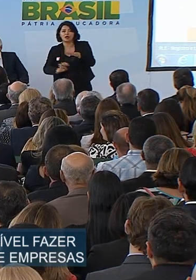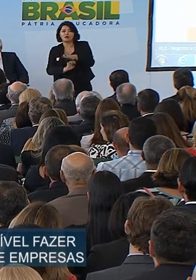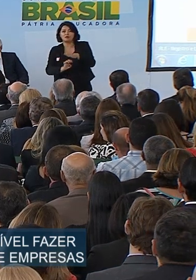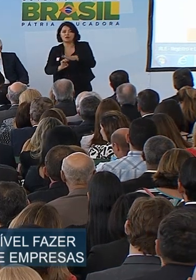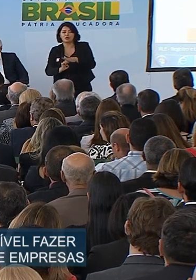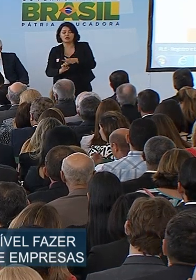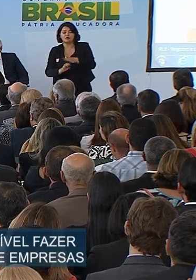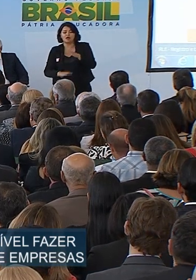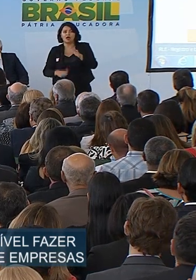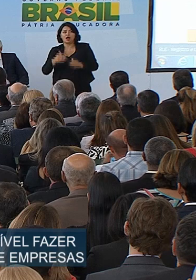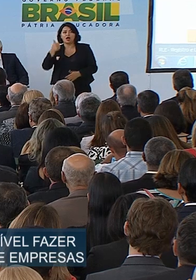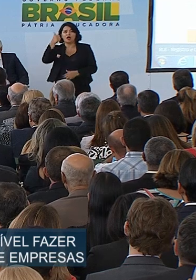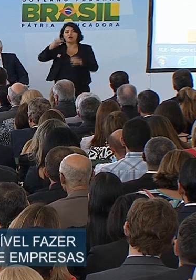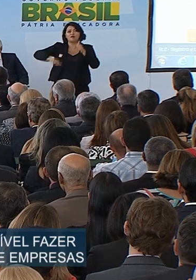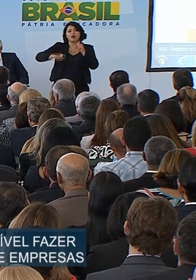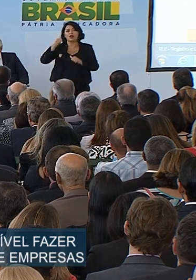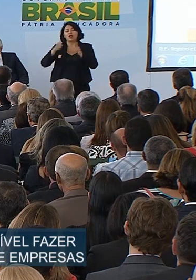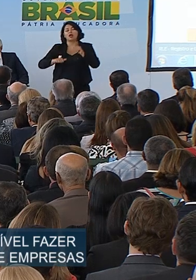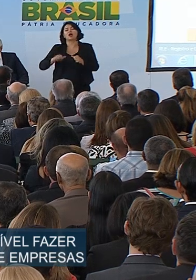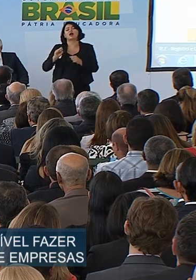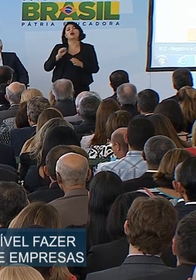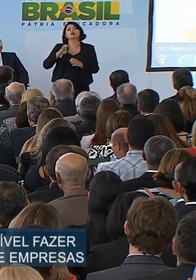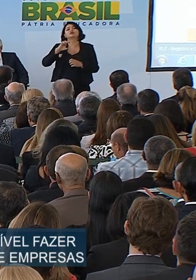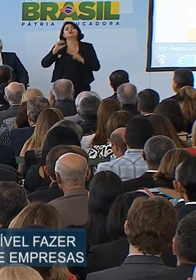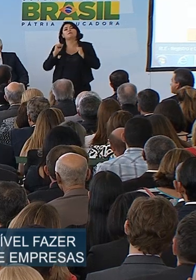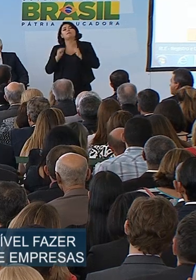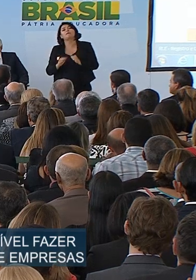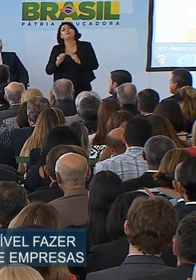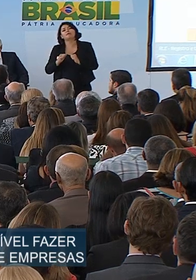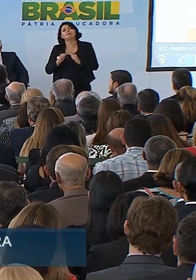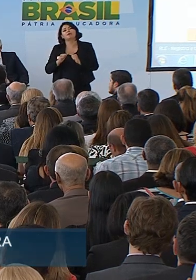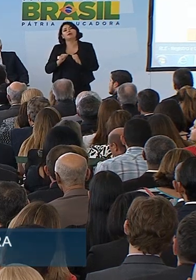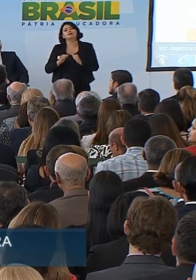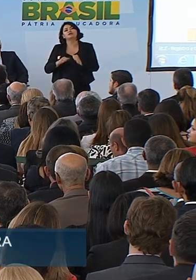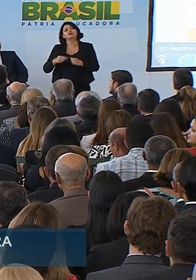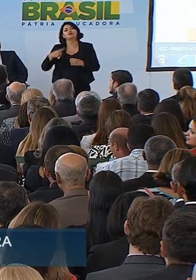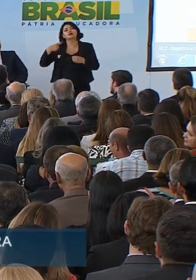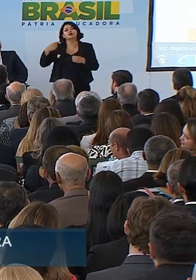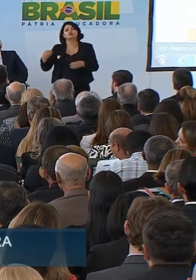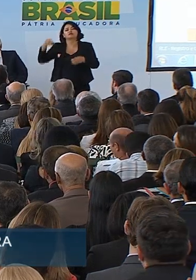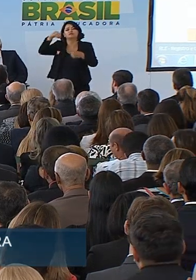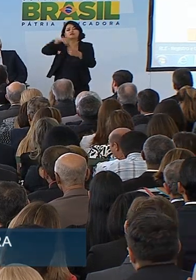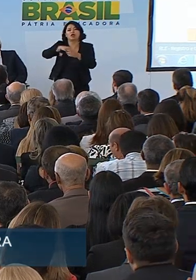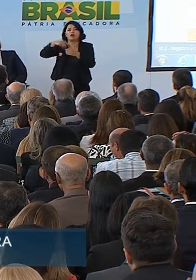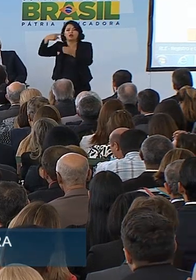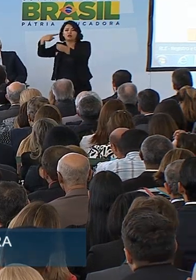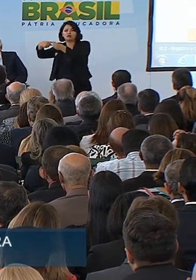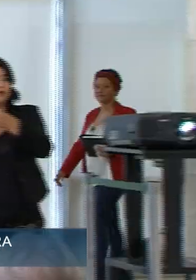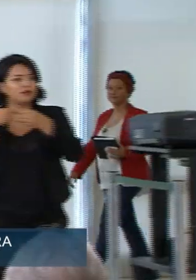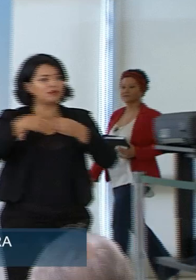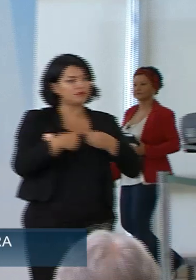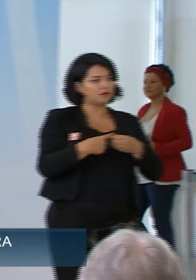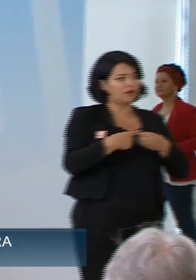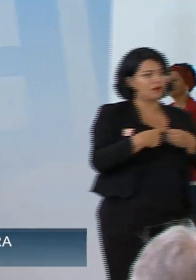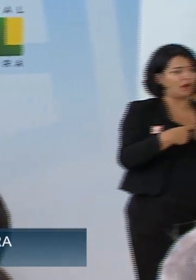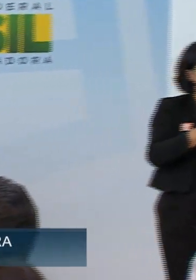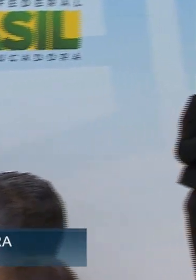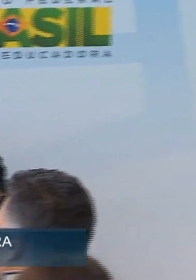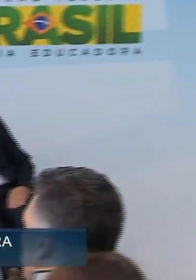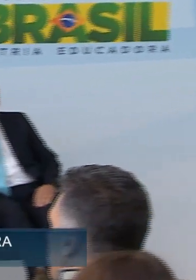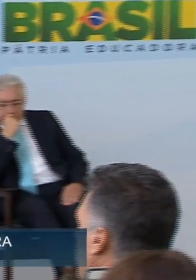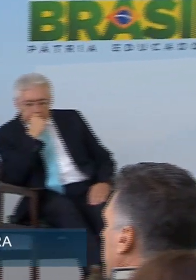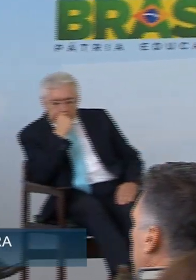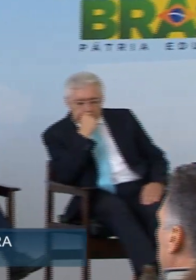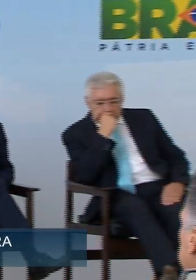isso aquela solicitação foi encaminhada a uma ra a ra é uma Prefeitura como se fosse uma prefeitura aqui de do Distrito Federal uma